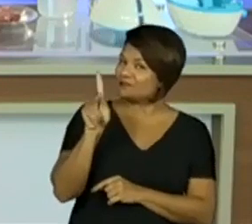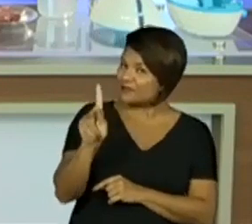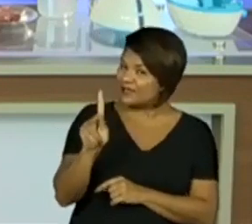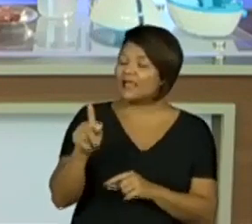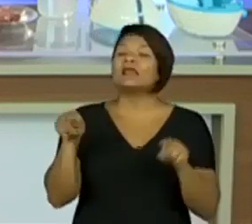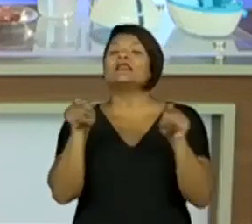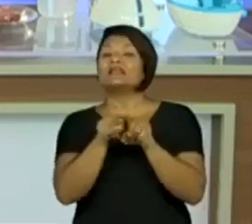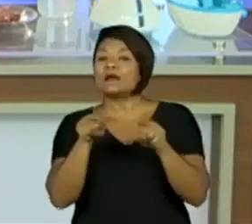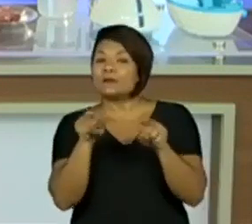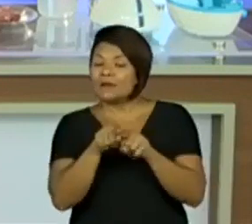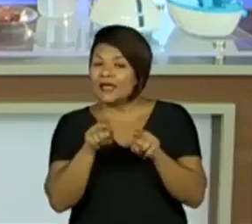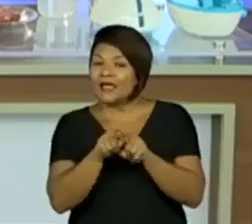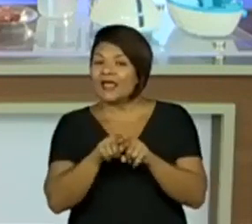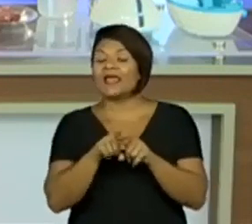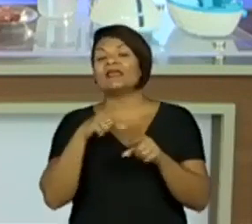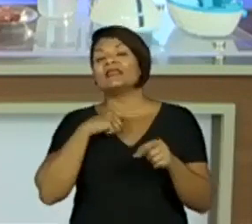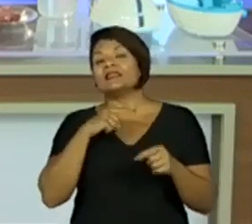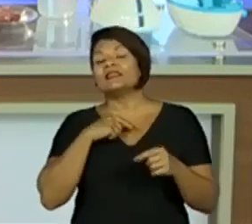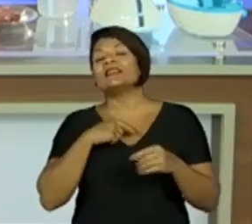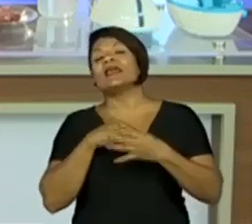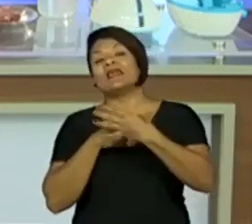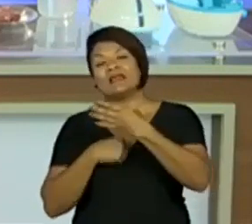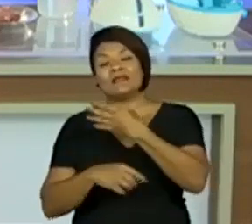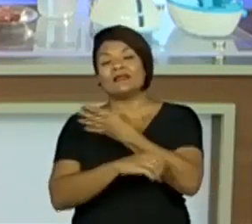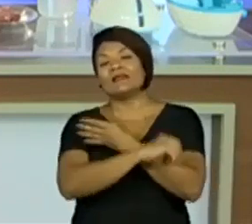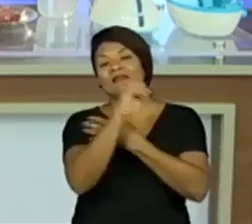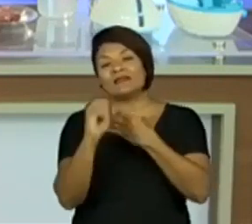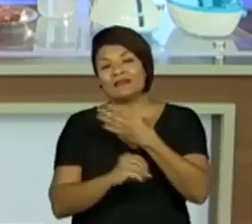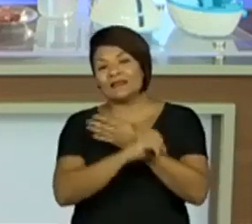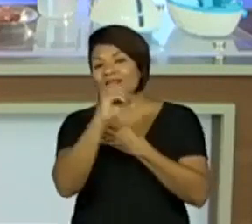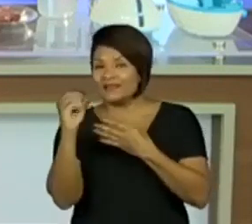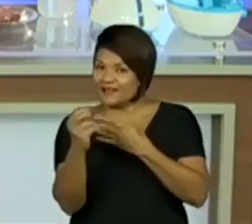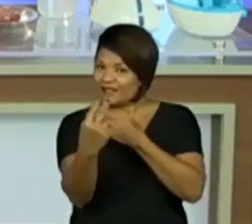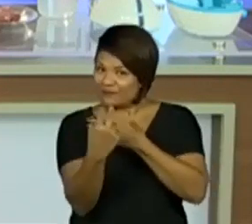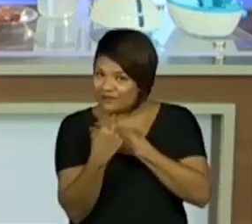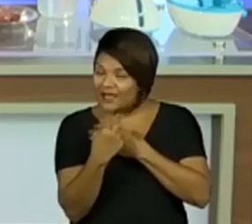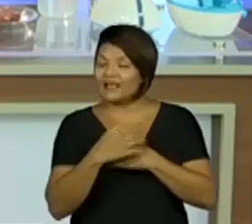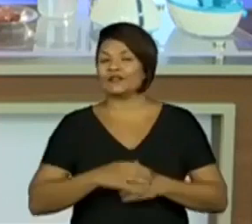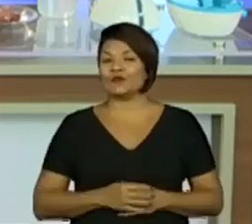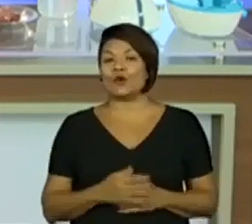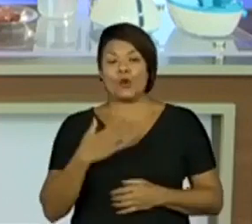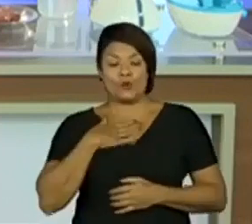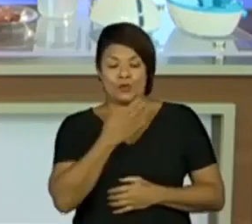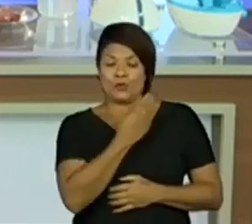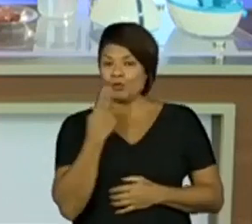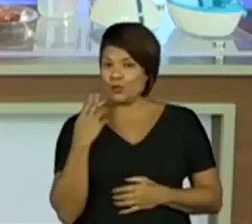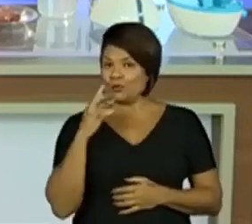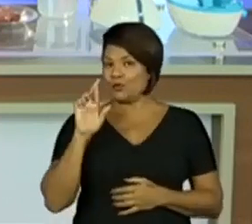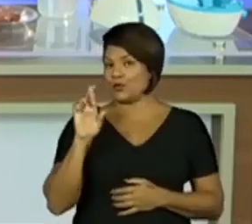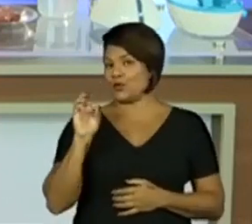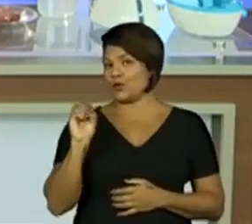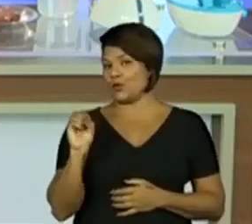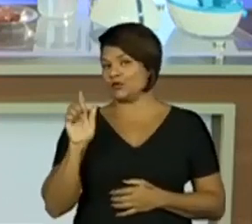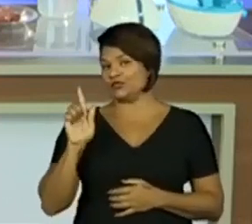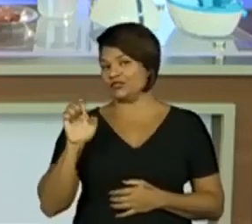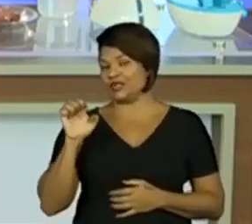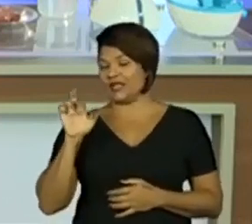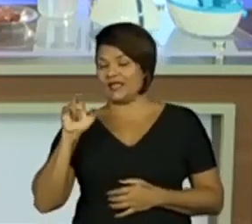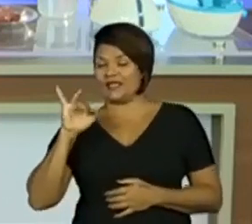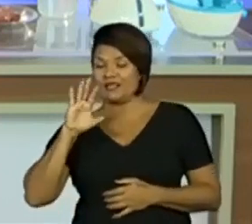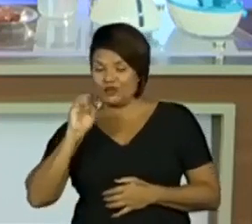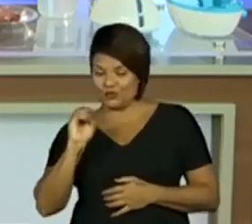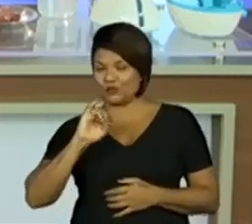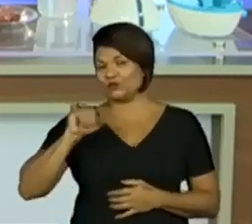aula através do Centro de Mídias São Paulo. O meu nome é Rogério Júnior, sou professor de Ciências da